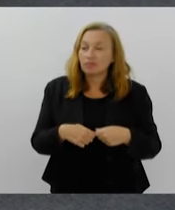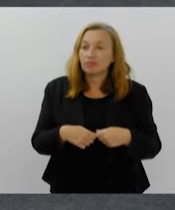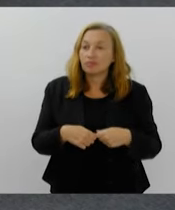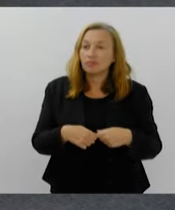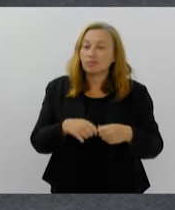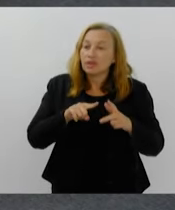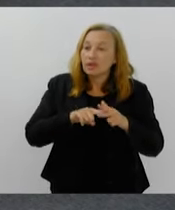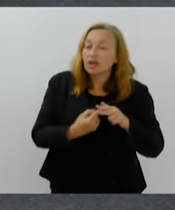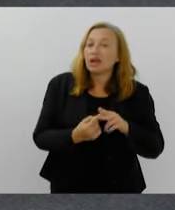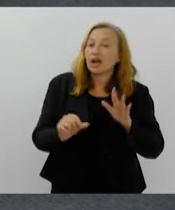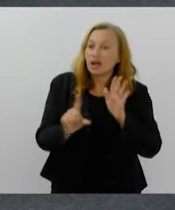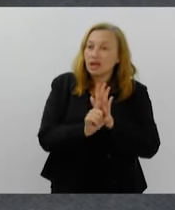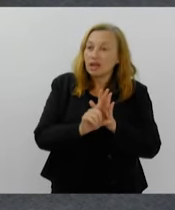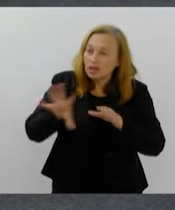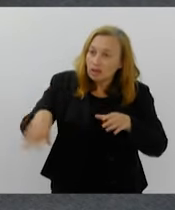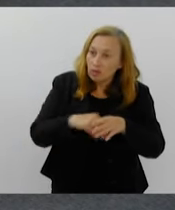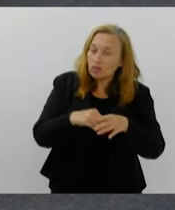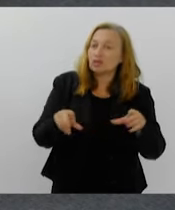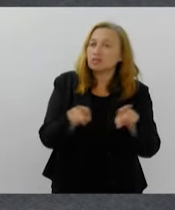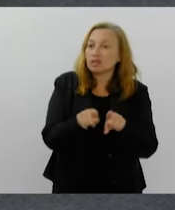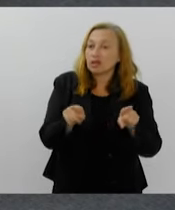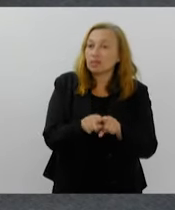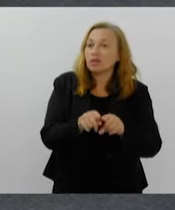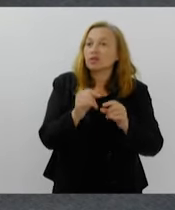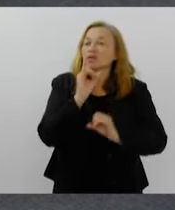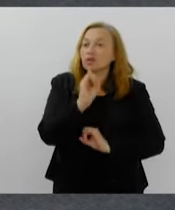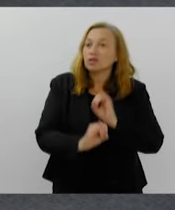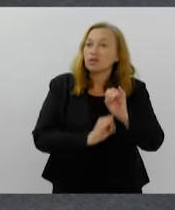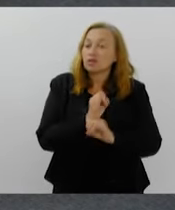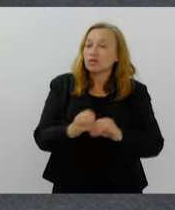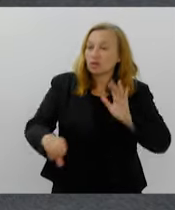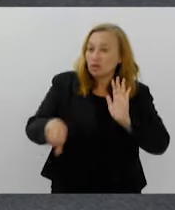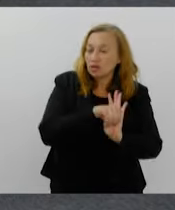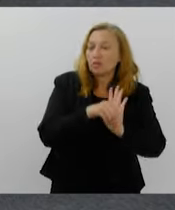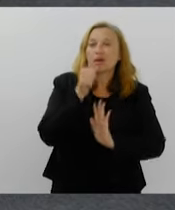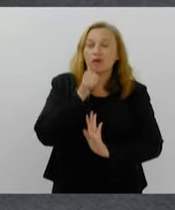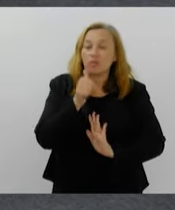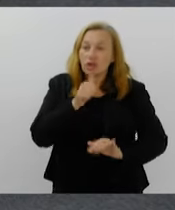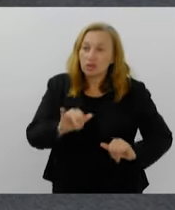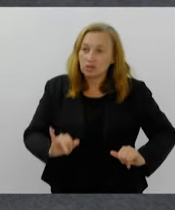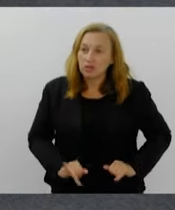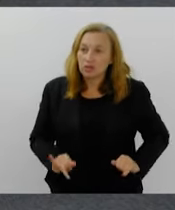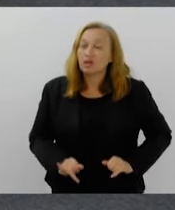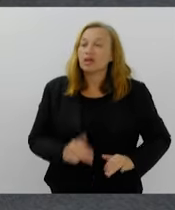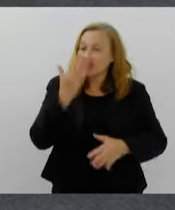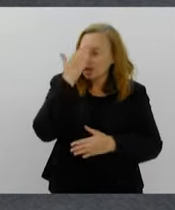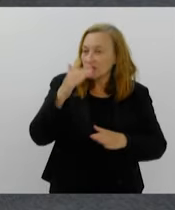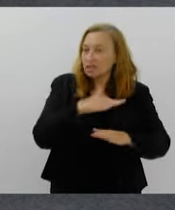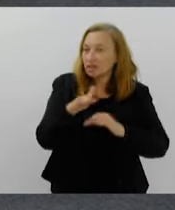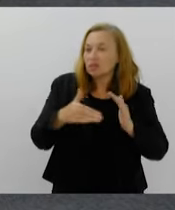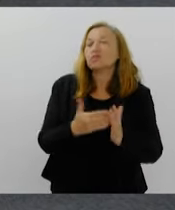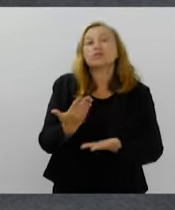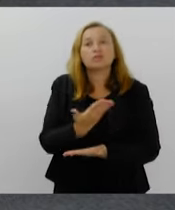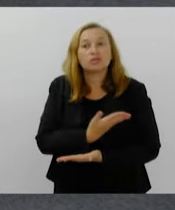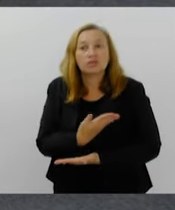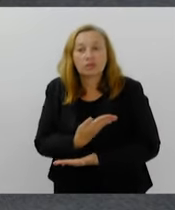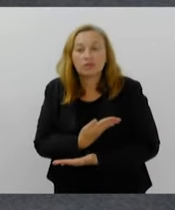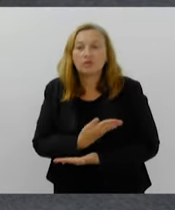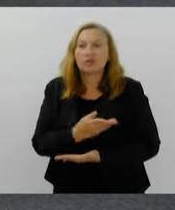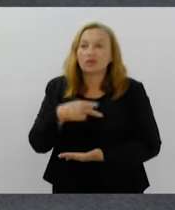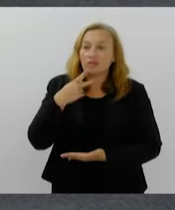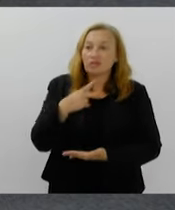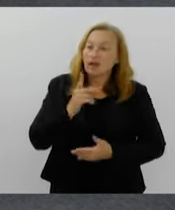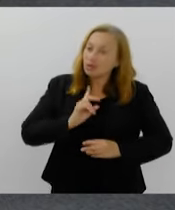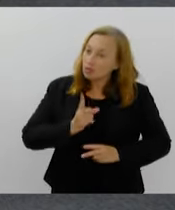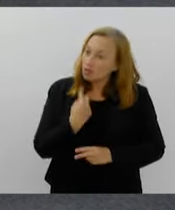alterar a lei incluindo também os crim cibernético que as mulheres vêm sofrendo agradecer a todos os nossos pares e dizer que